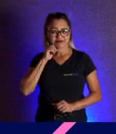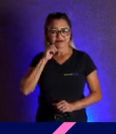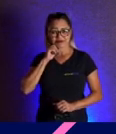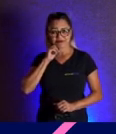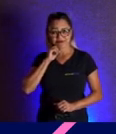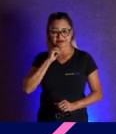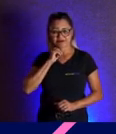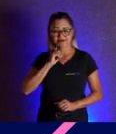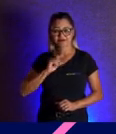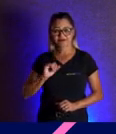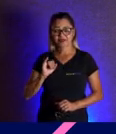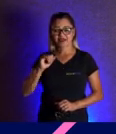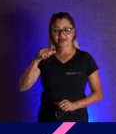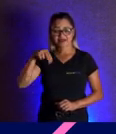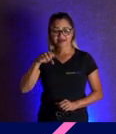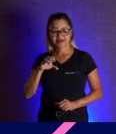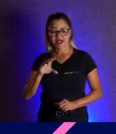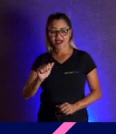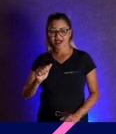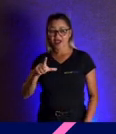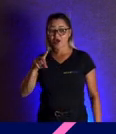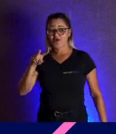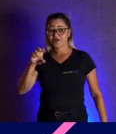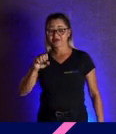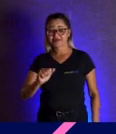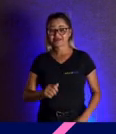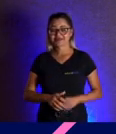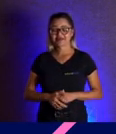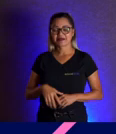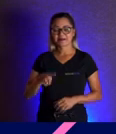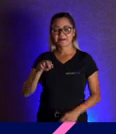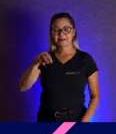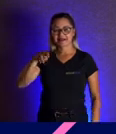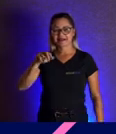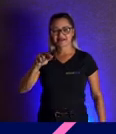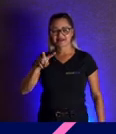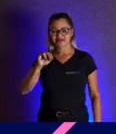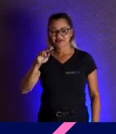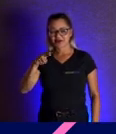Ariane Alves, Maria Vitória Ramos,